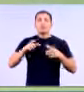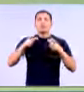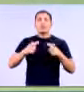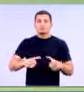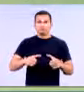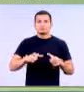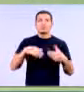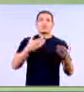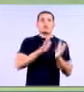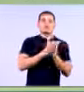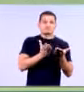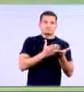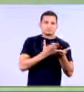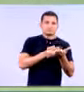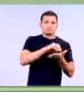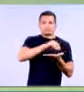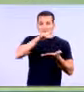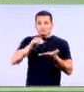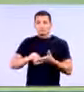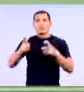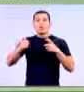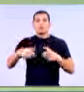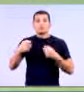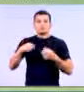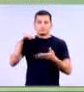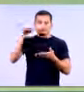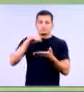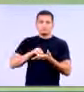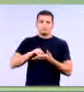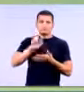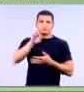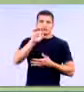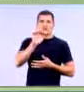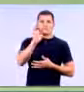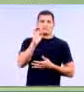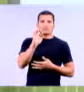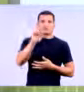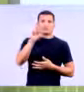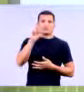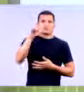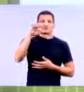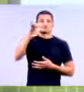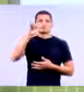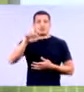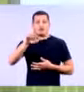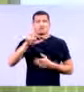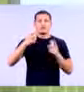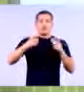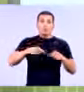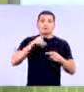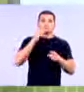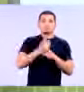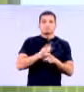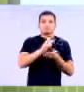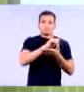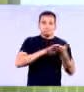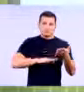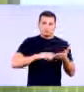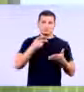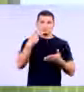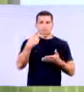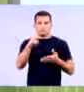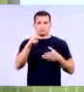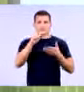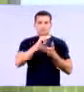qual foi o livro. Você referencia. A dica básica é você referenciar a origem, a fonte do seu texto, do seu